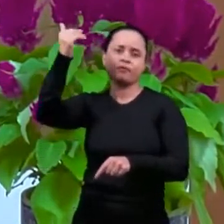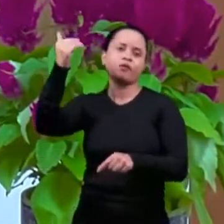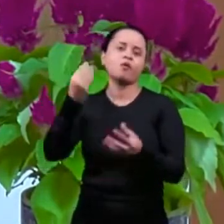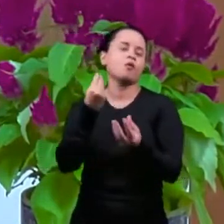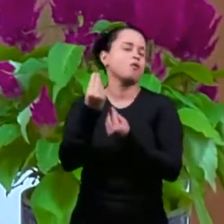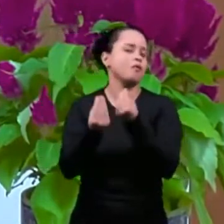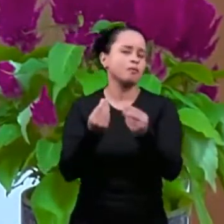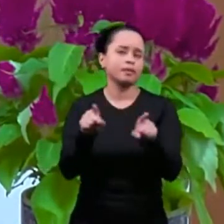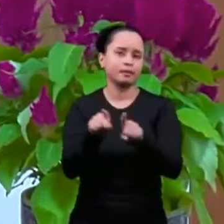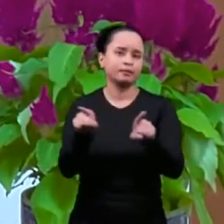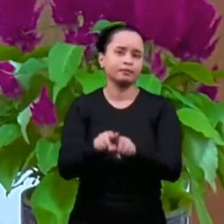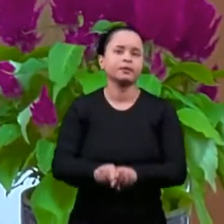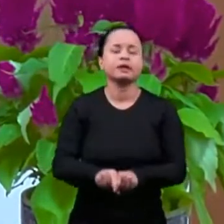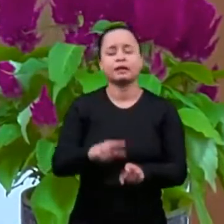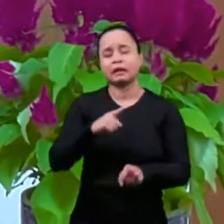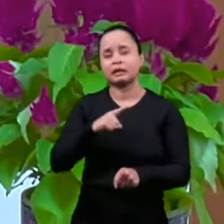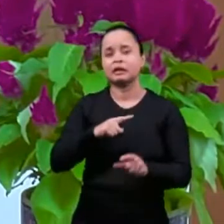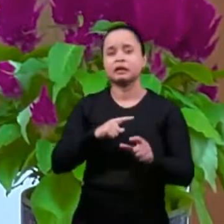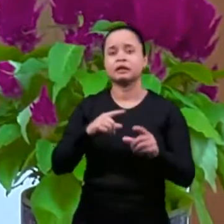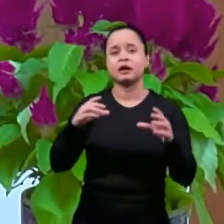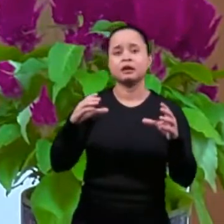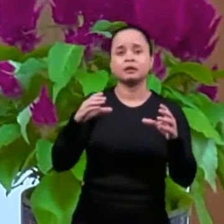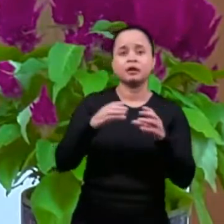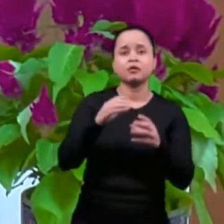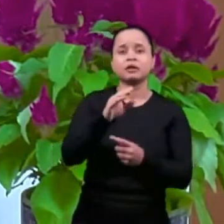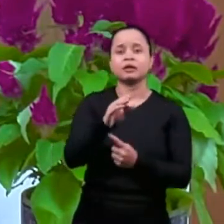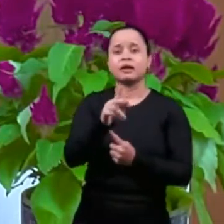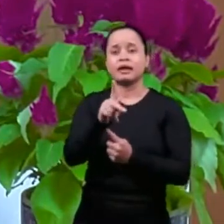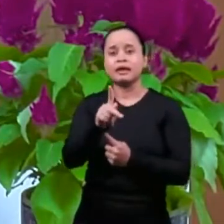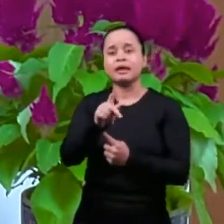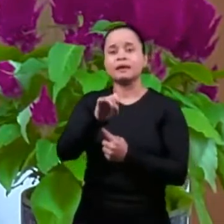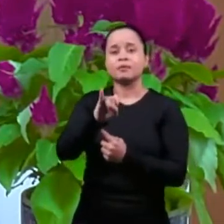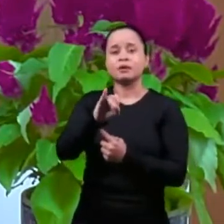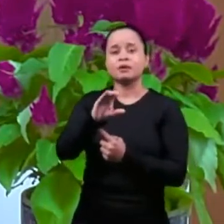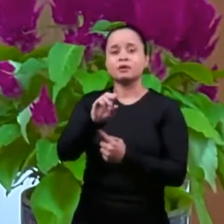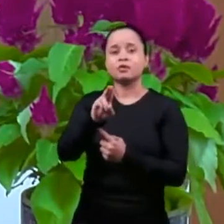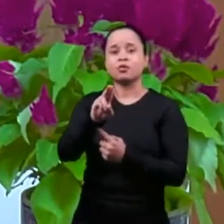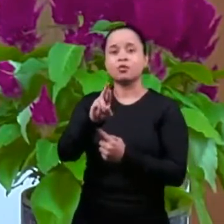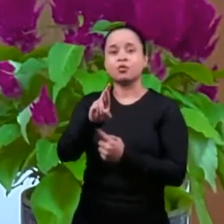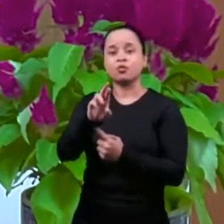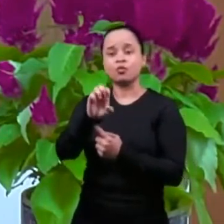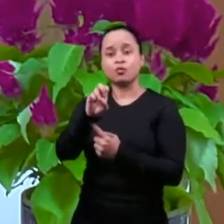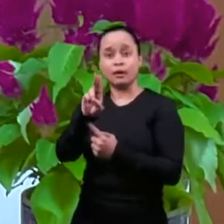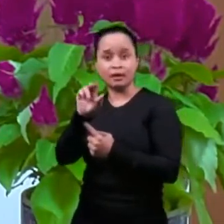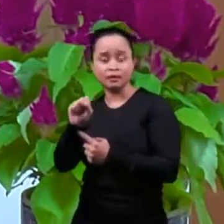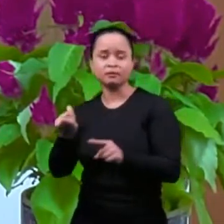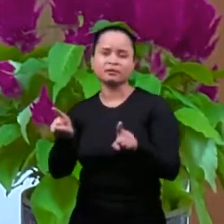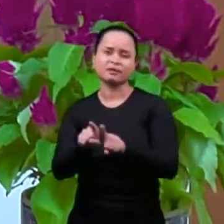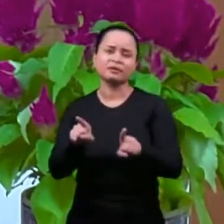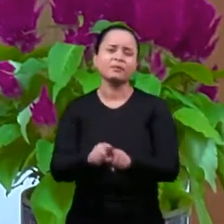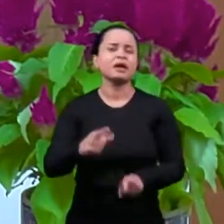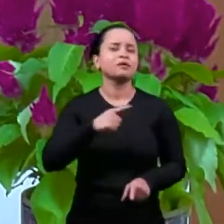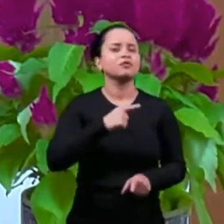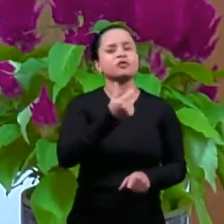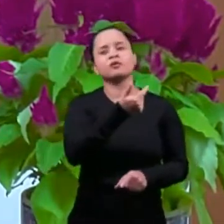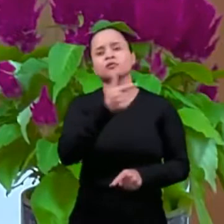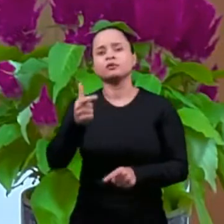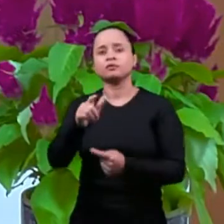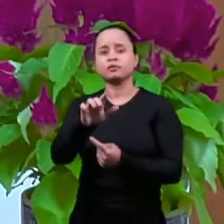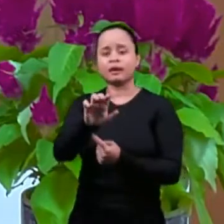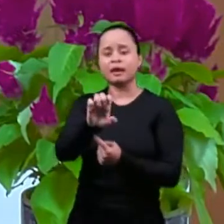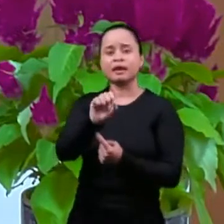dos epicureus, né, de Epicuro, os estoicos, de Zenão, que era também